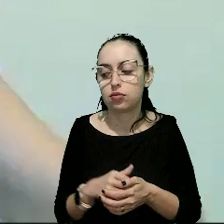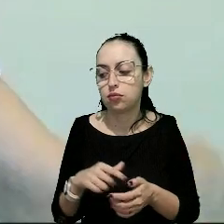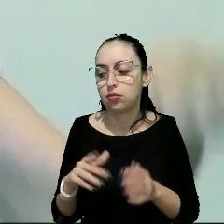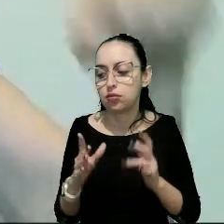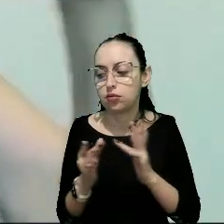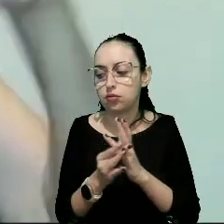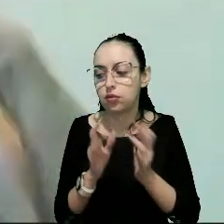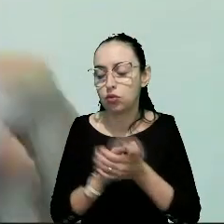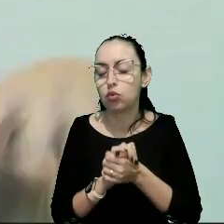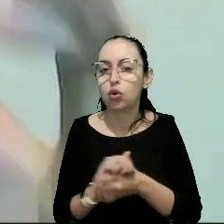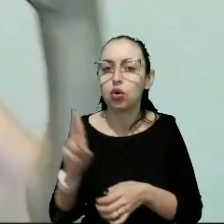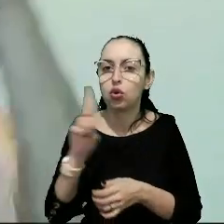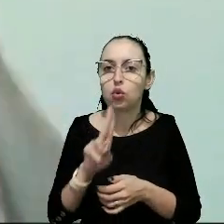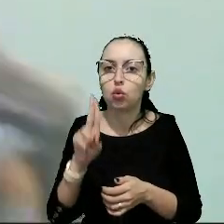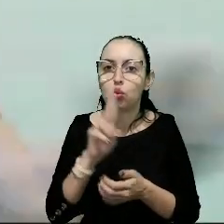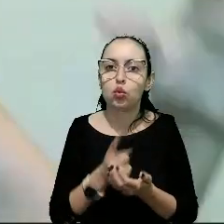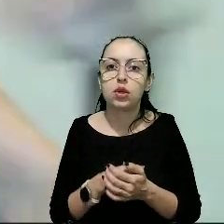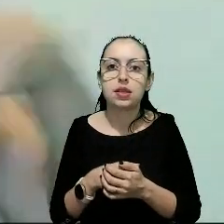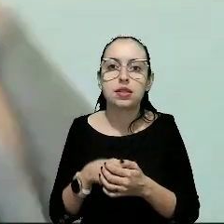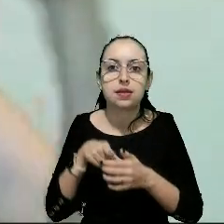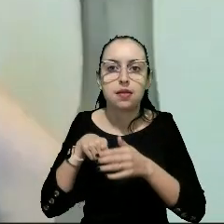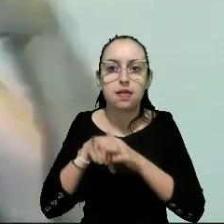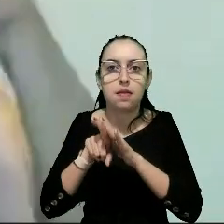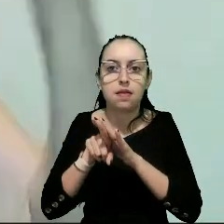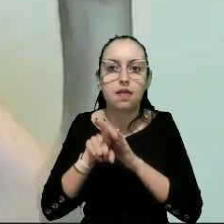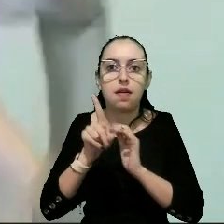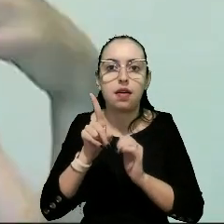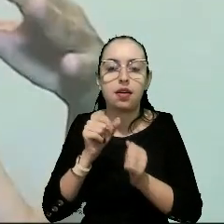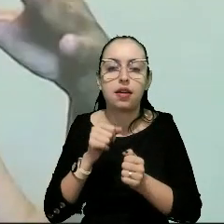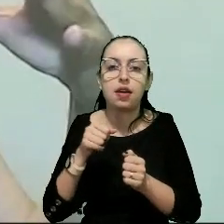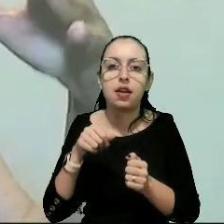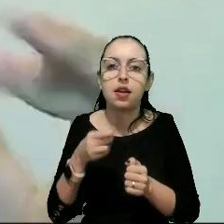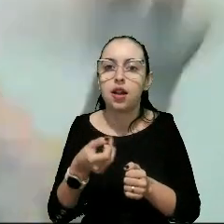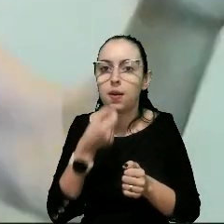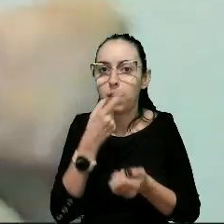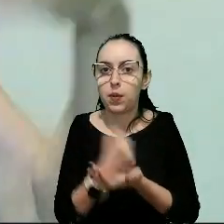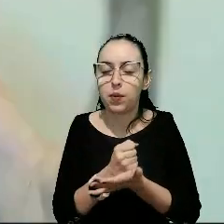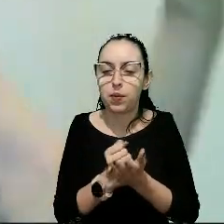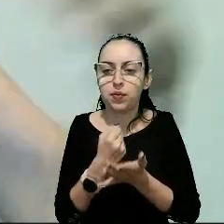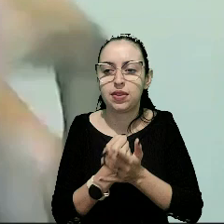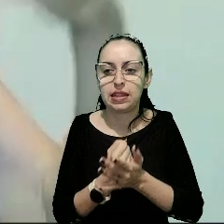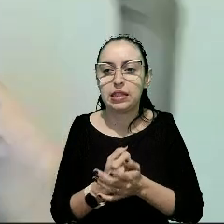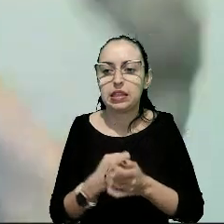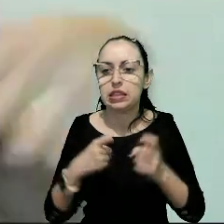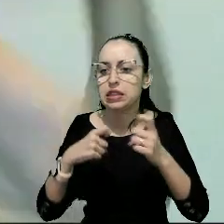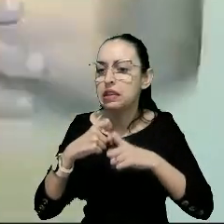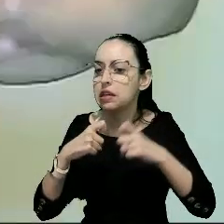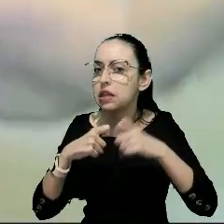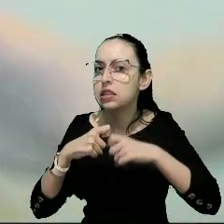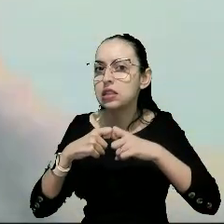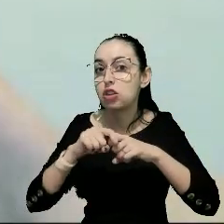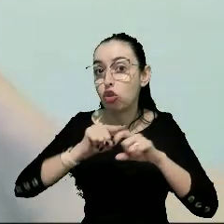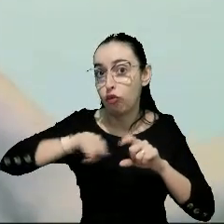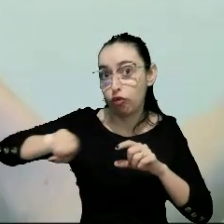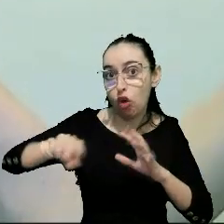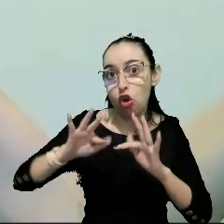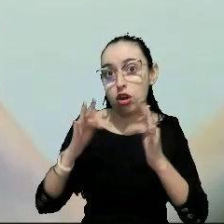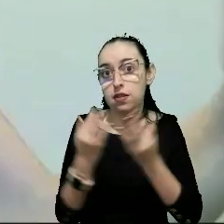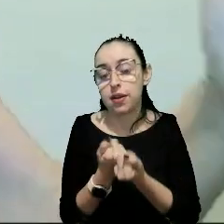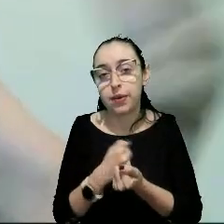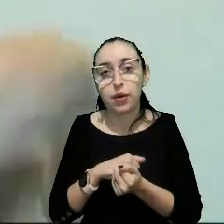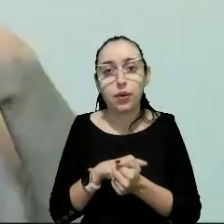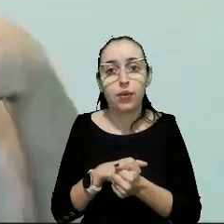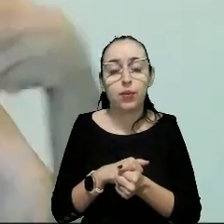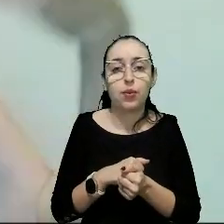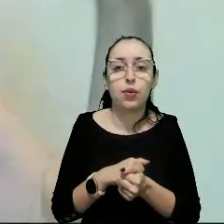toma, usa Viagra ou coisas do gênero, está transando fora da